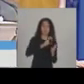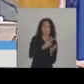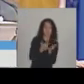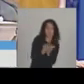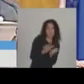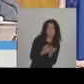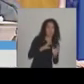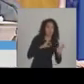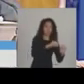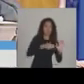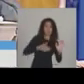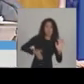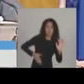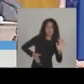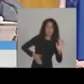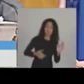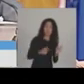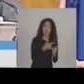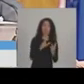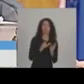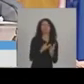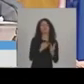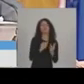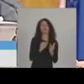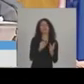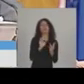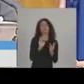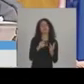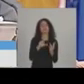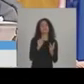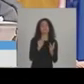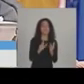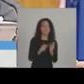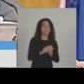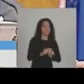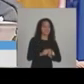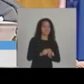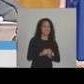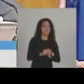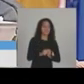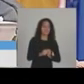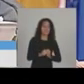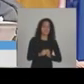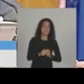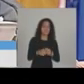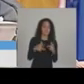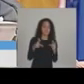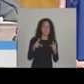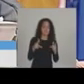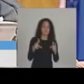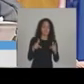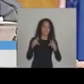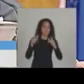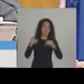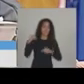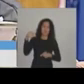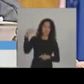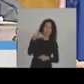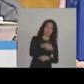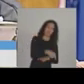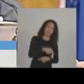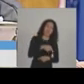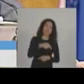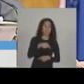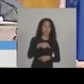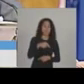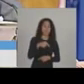pronto Alencar seu outro Alencar tá aparecendo aqui essa luta que eu tenho com esse médico de ar aqui que veio